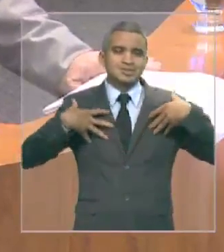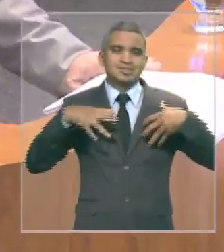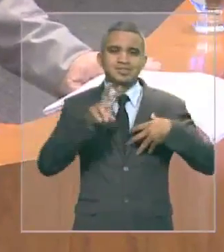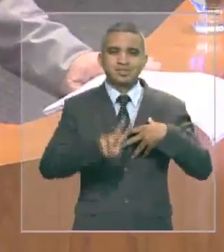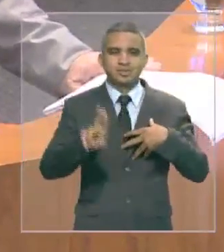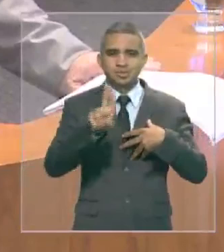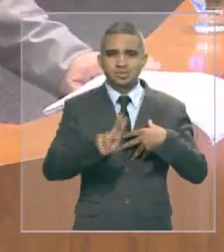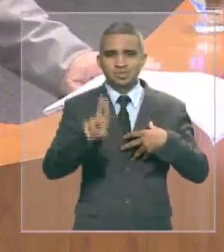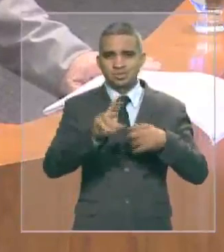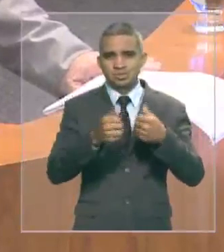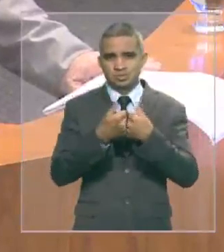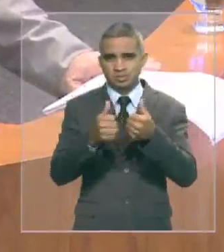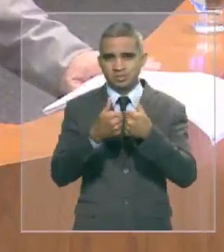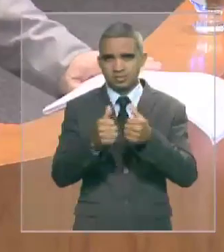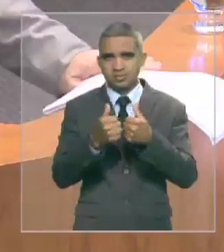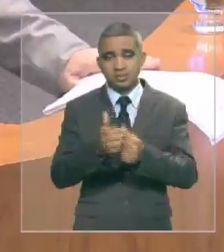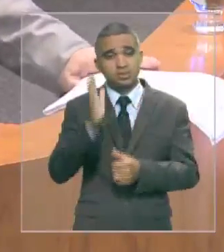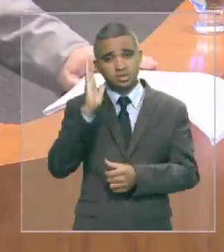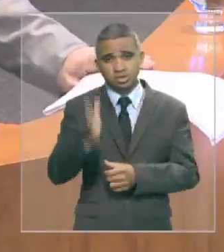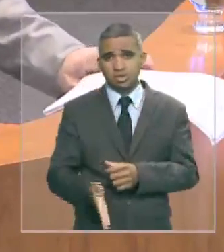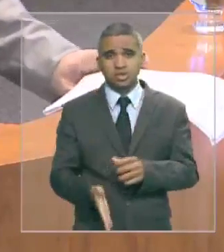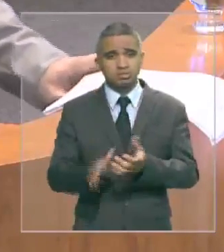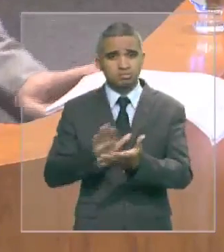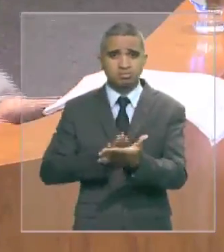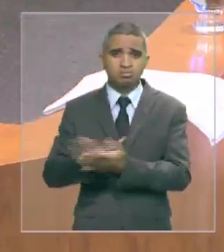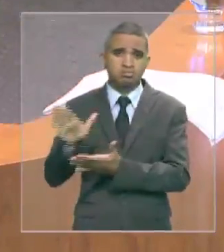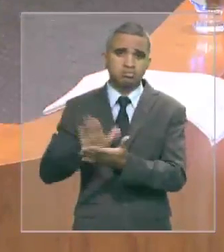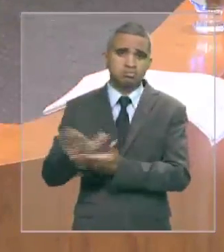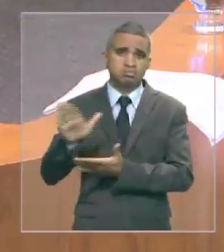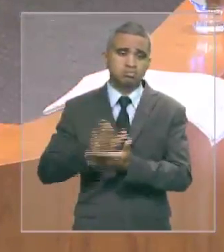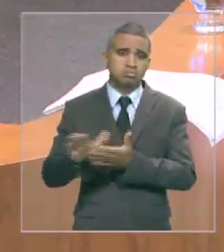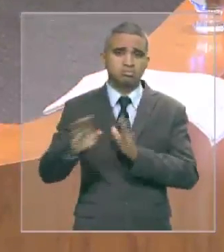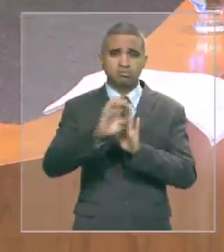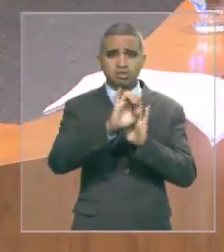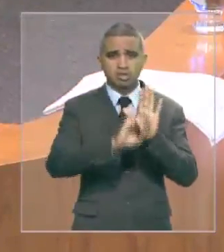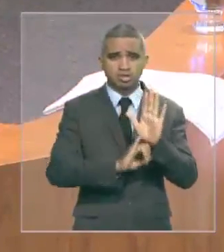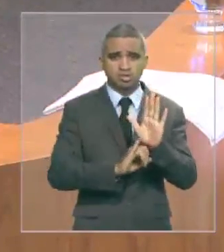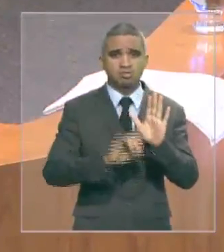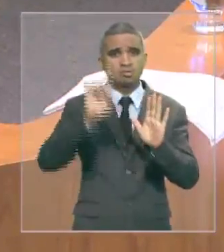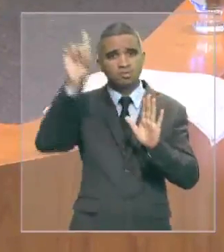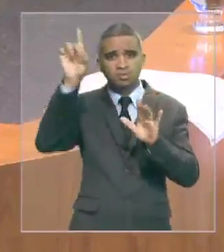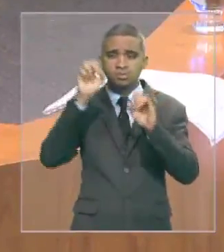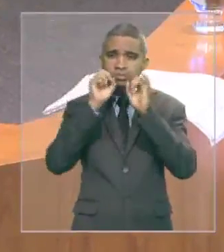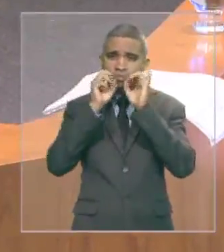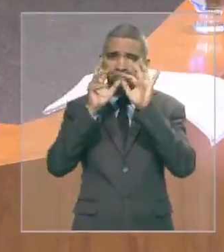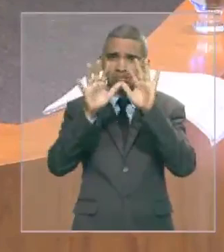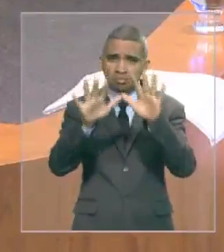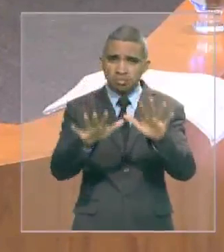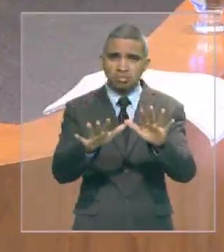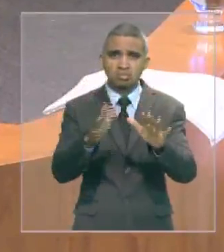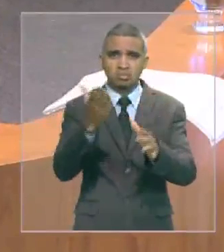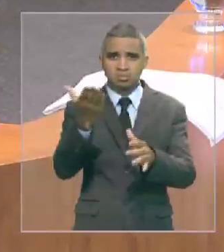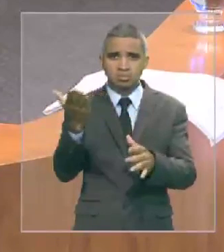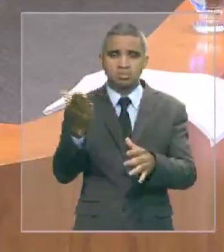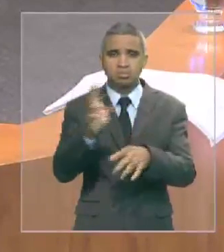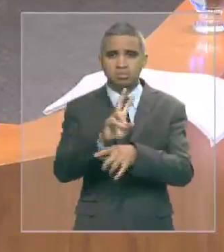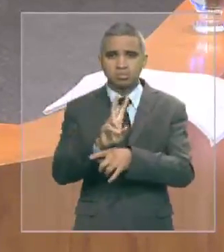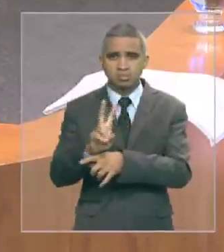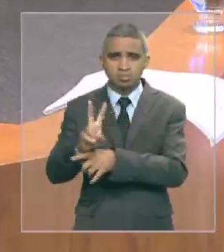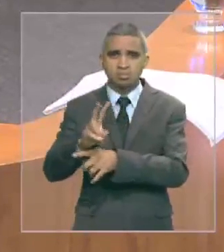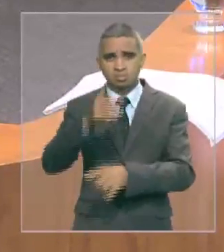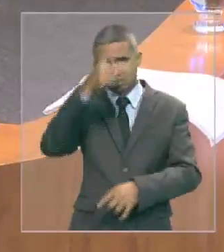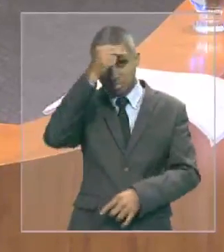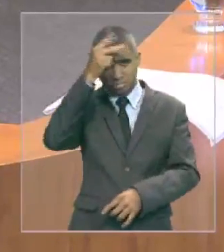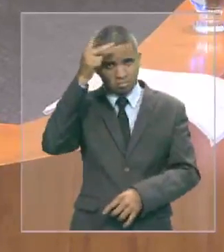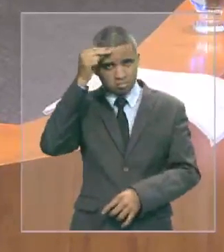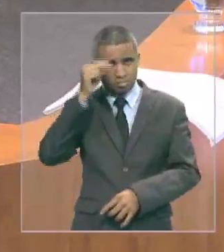edital publicado. Que Deus abençoe e proteja o prefeito em mais uma iniciativa de coragem